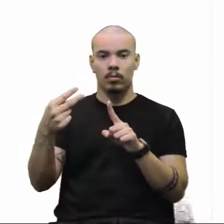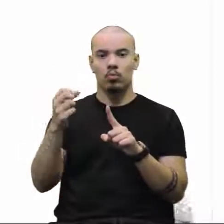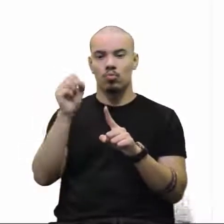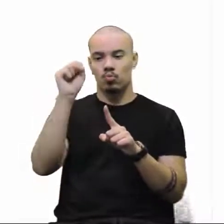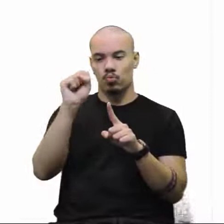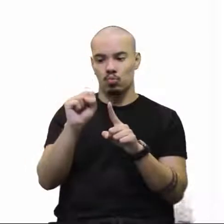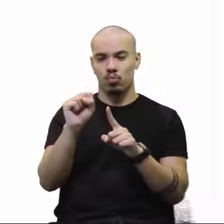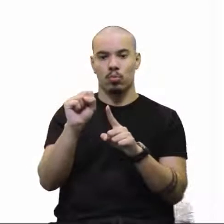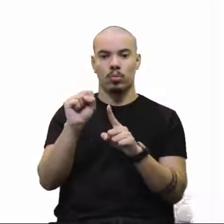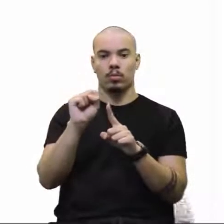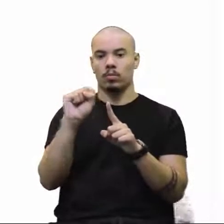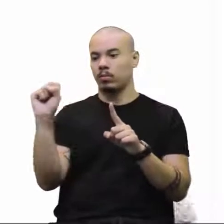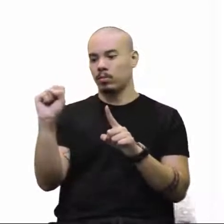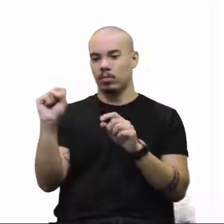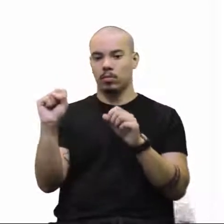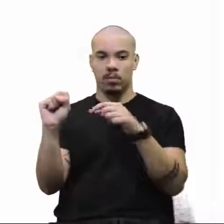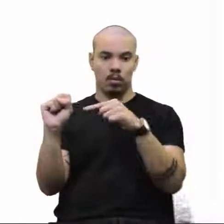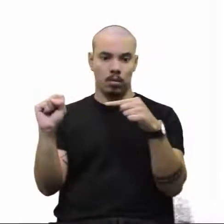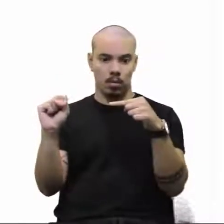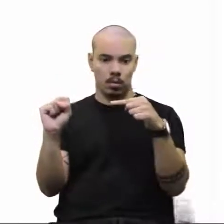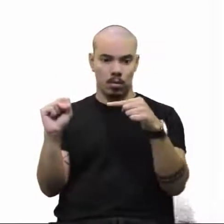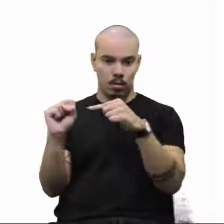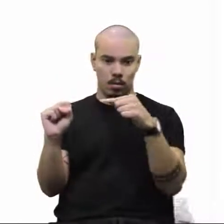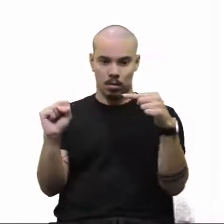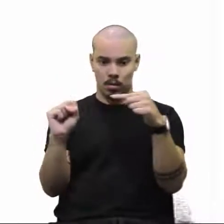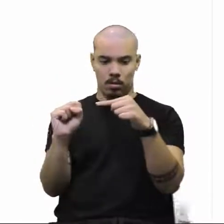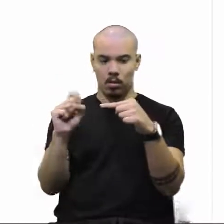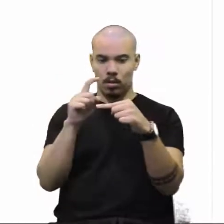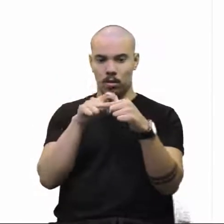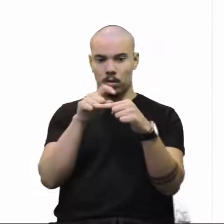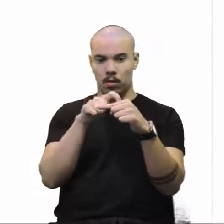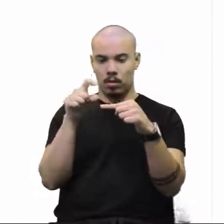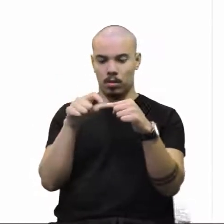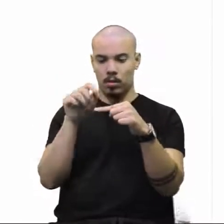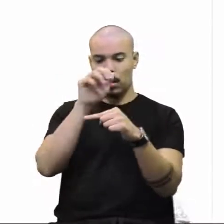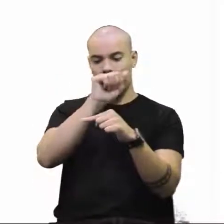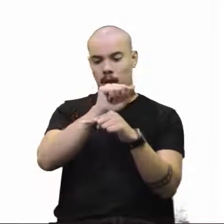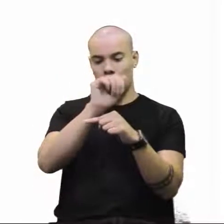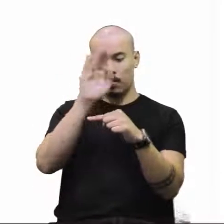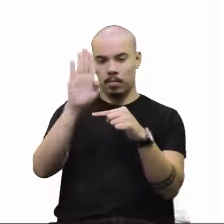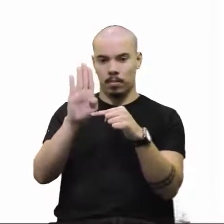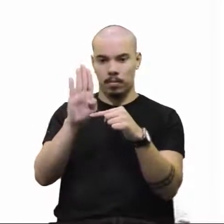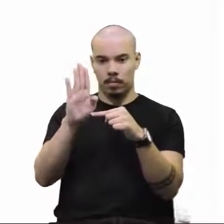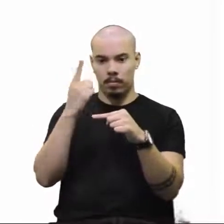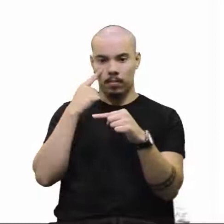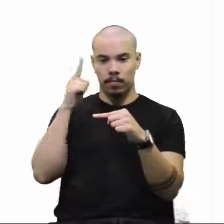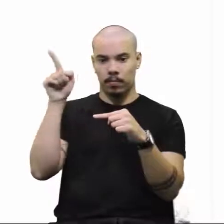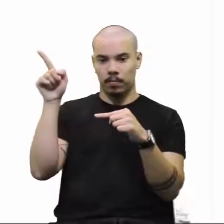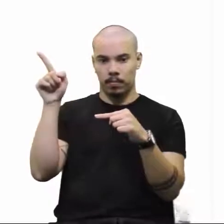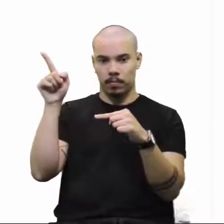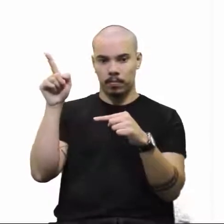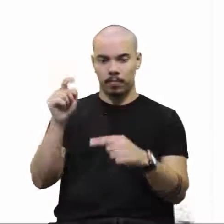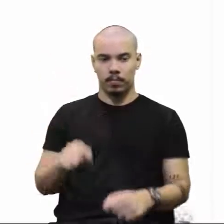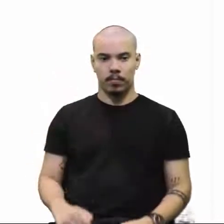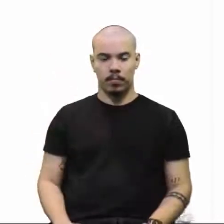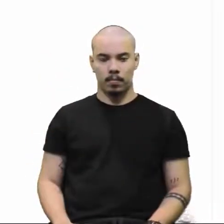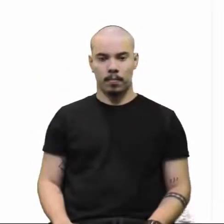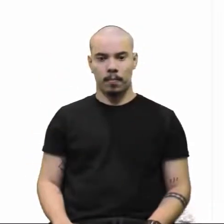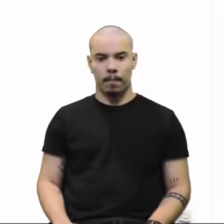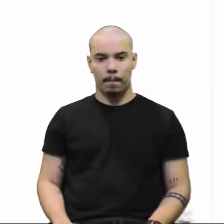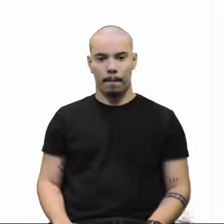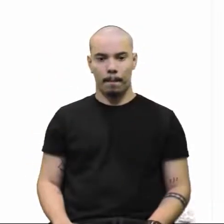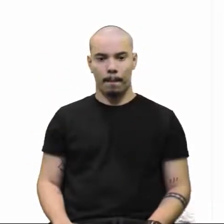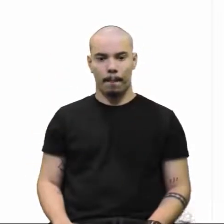sul. Nós temos a figura lá, temos A e B. Olha lá, A, B. Diz aqui que o